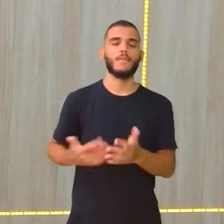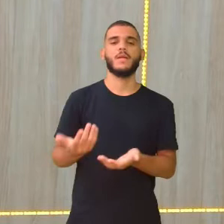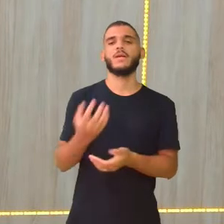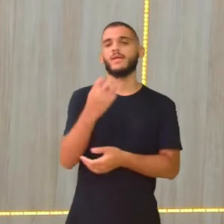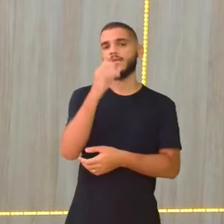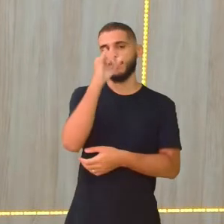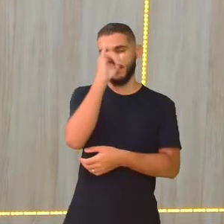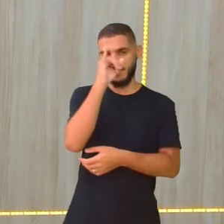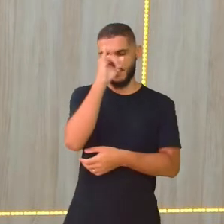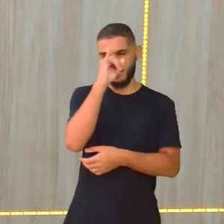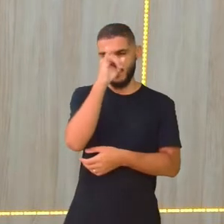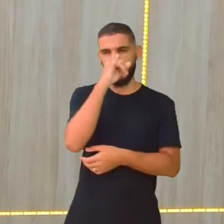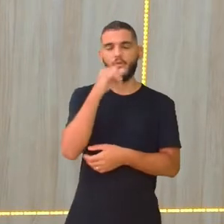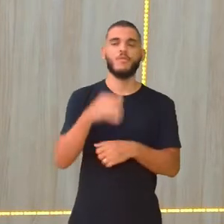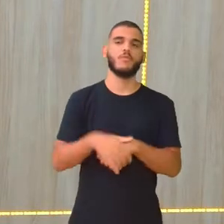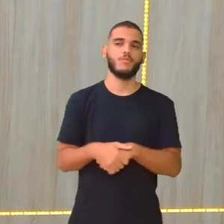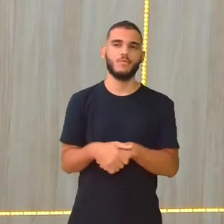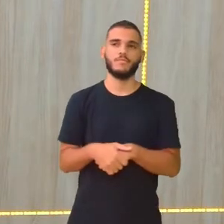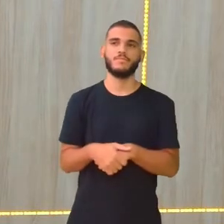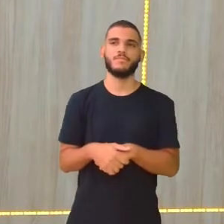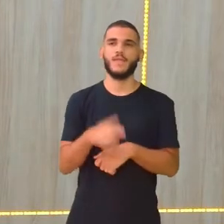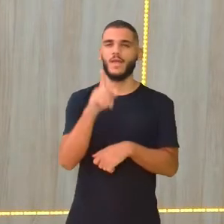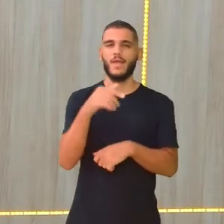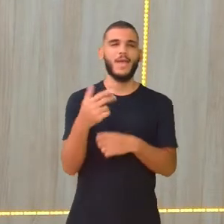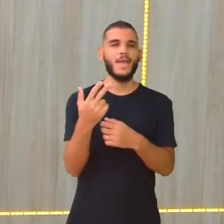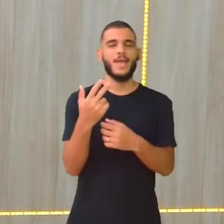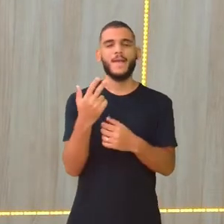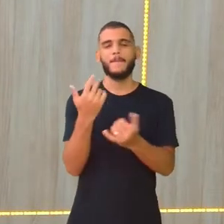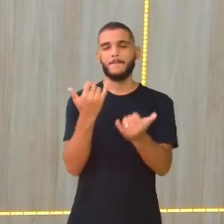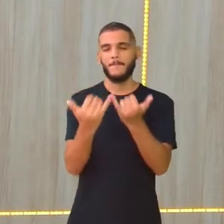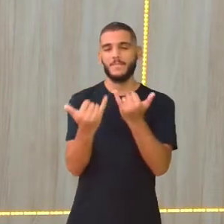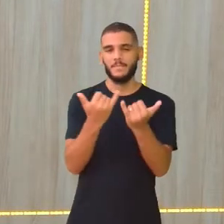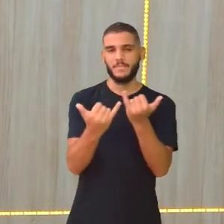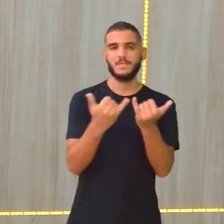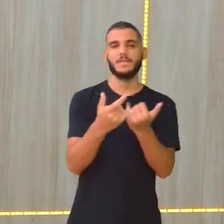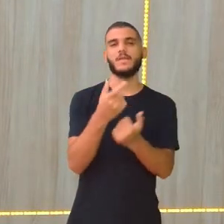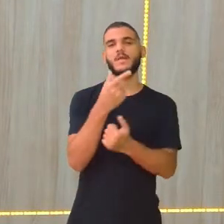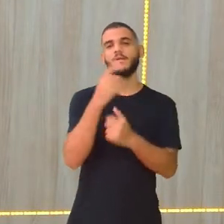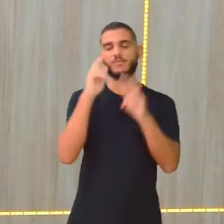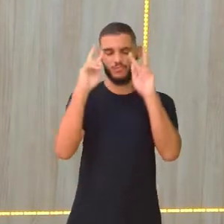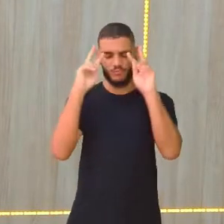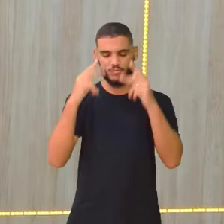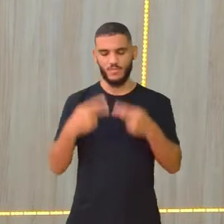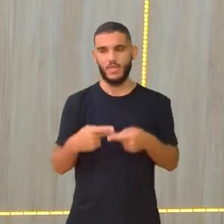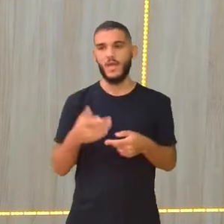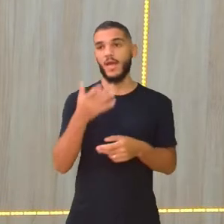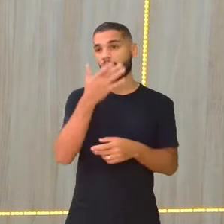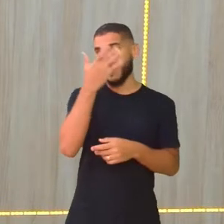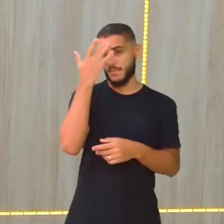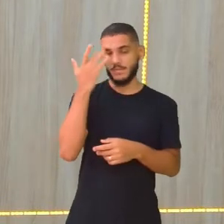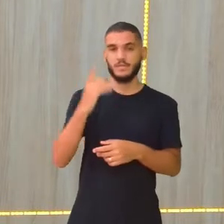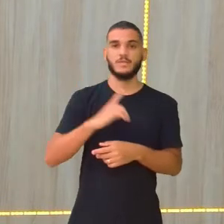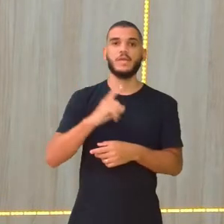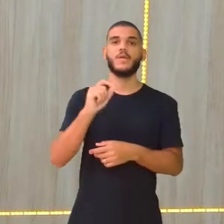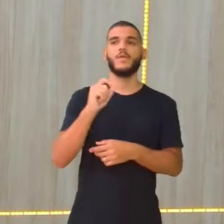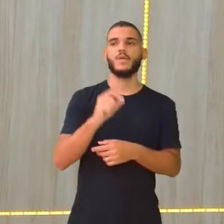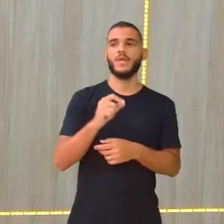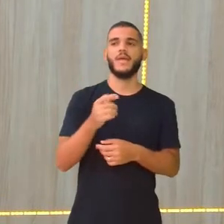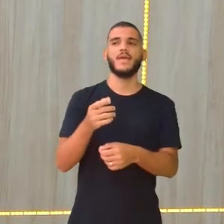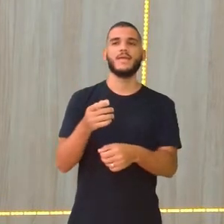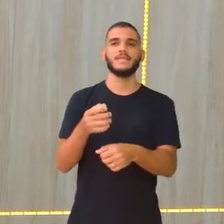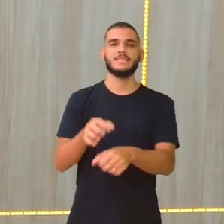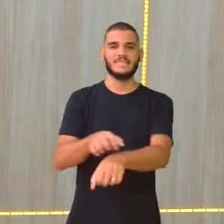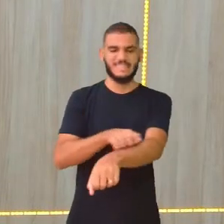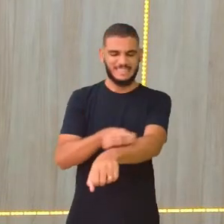se assemelhava mais à questão humana. Mas muitas das pessoas diabéticas apresentavam alergia. Porque